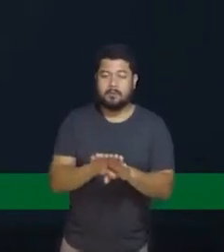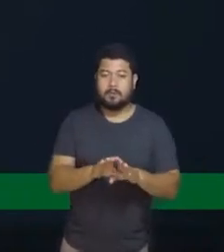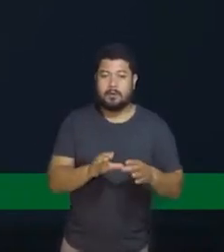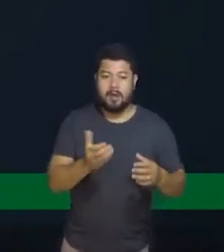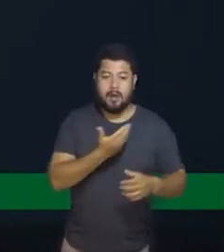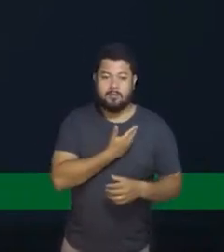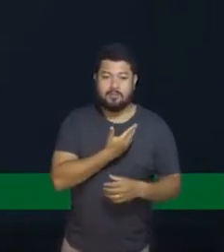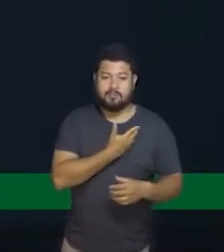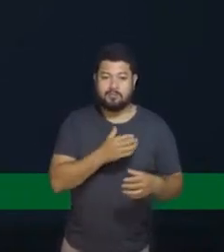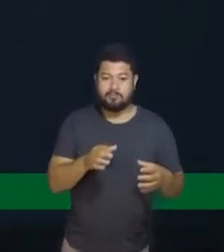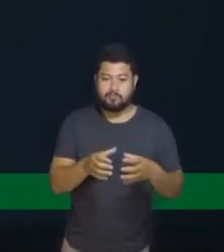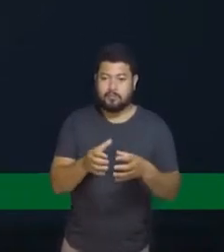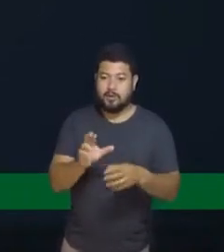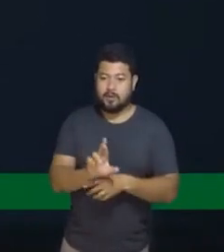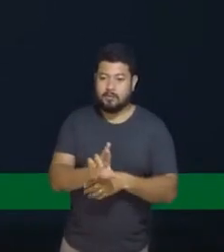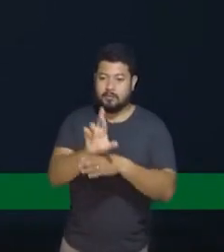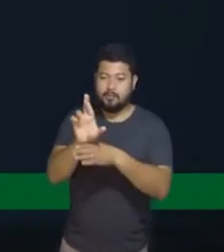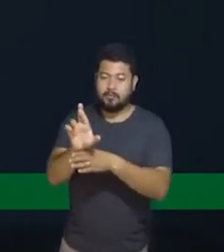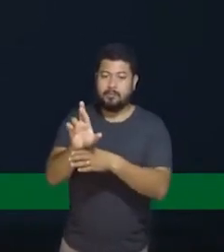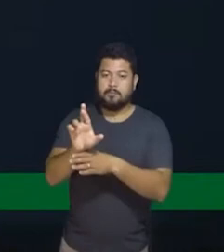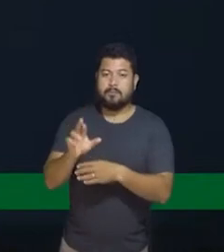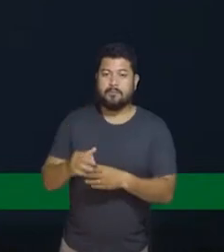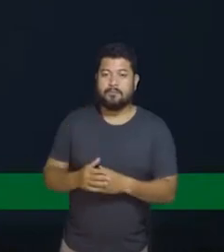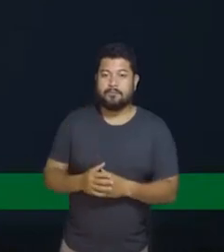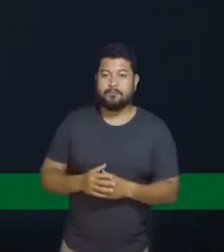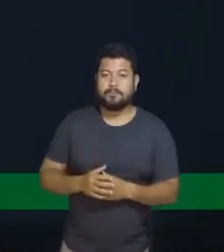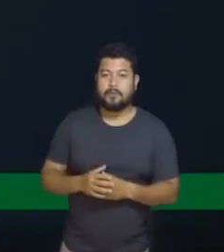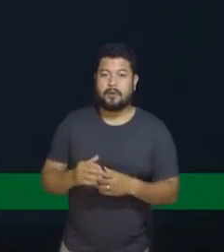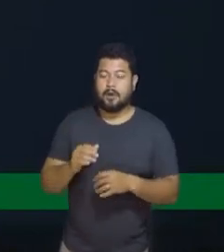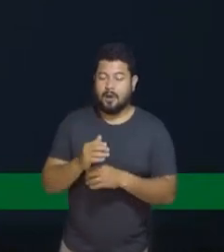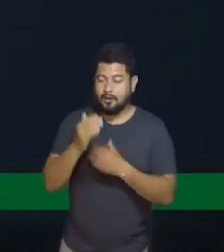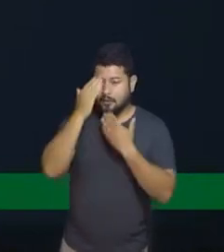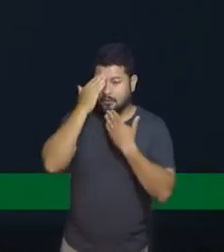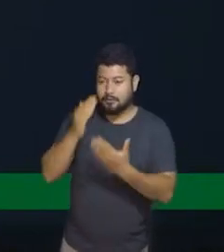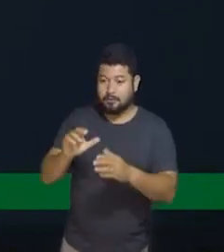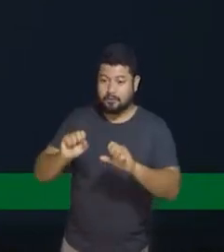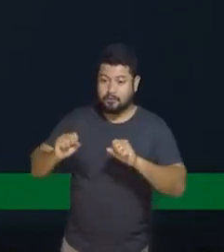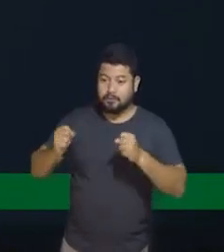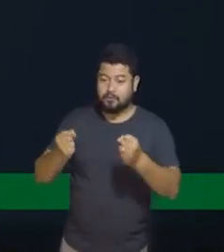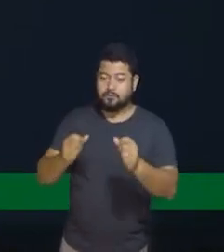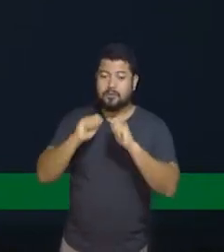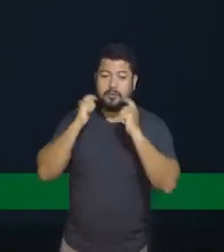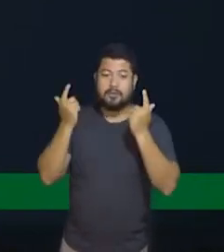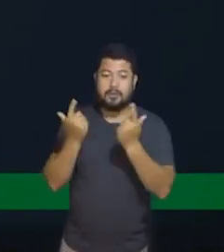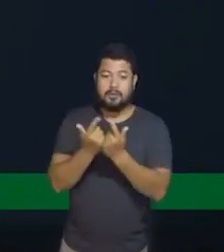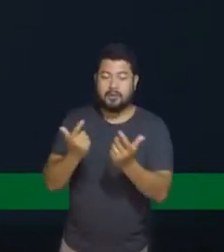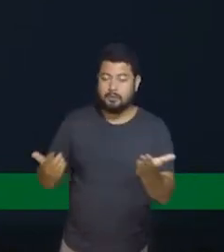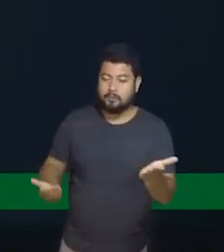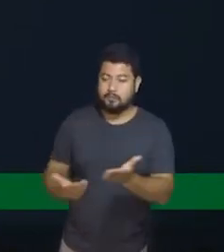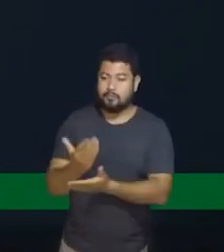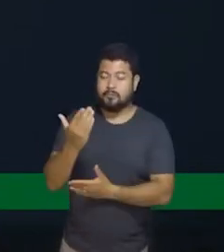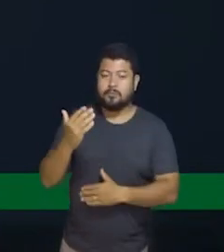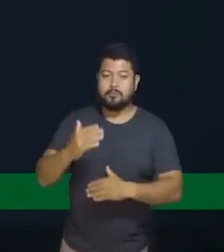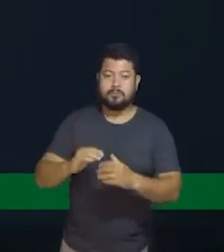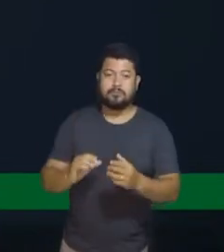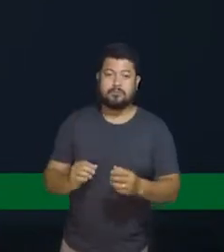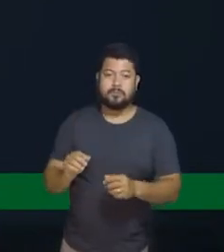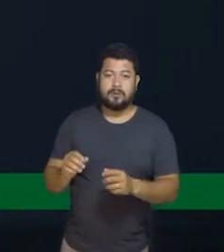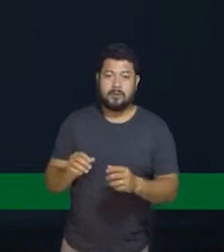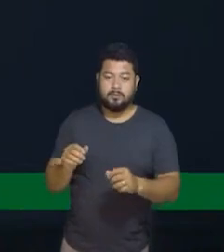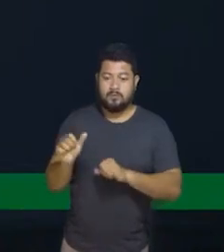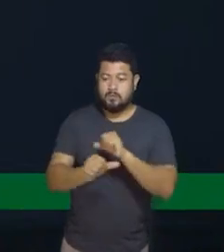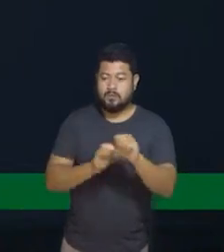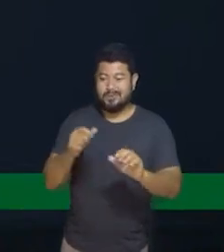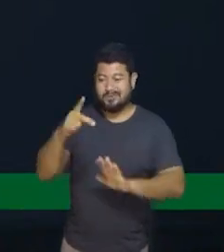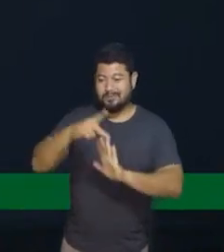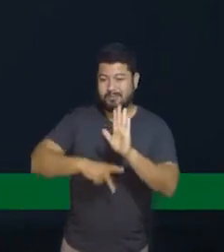professora reitora Luciane Sereta, agradecer publicamente o esforço desta Casa para aprovar e aprimorar este programa sem